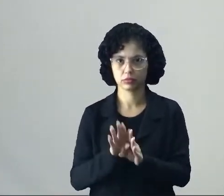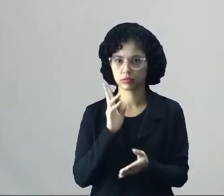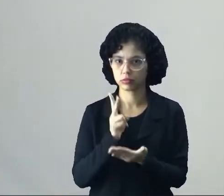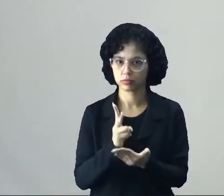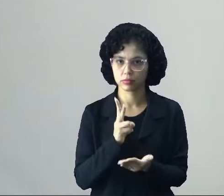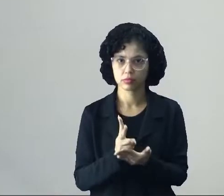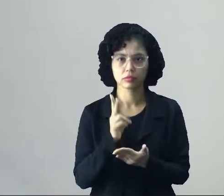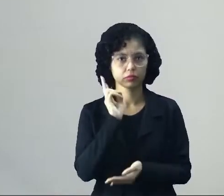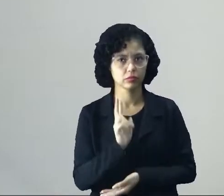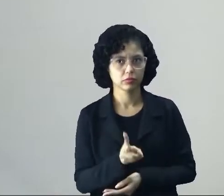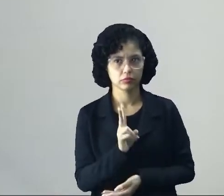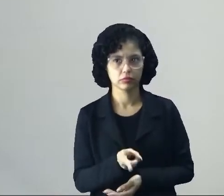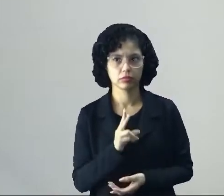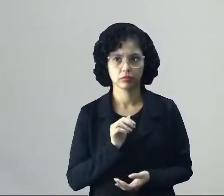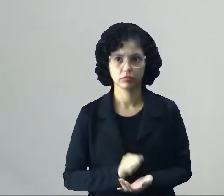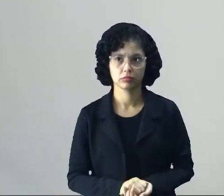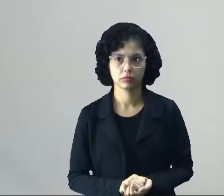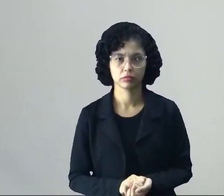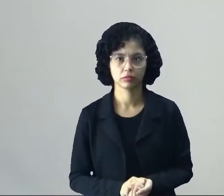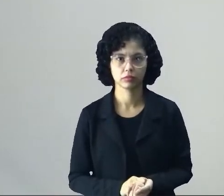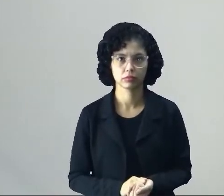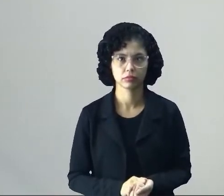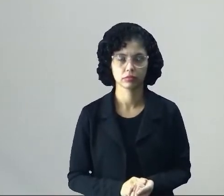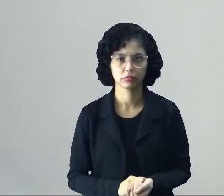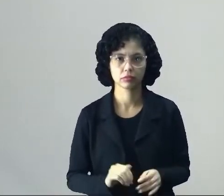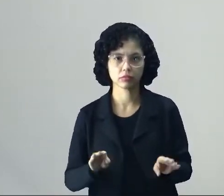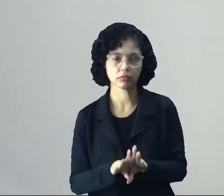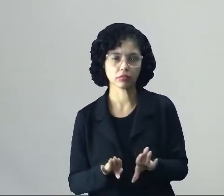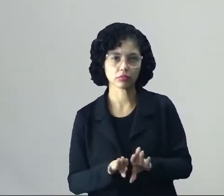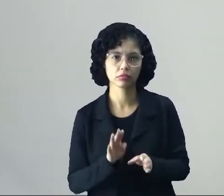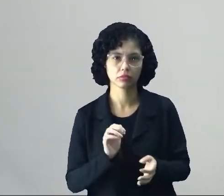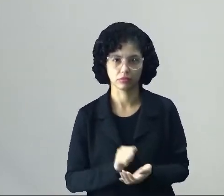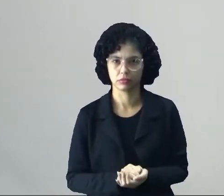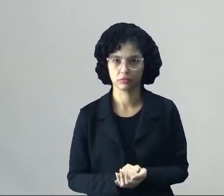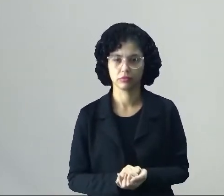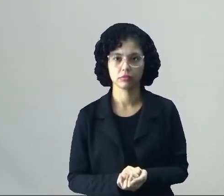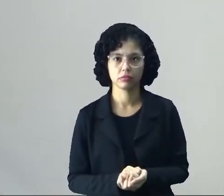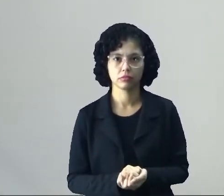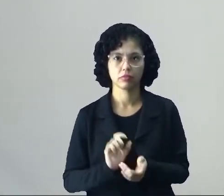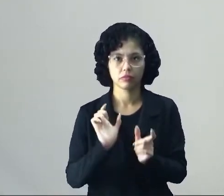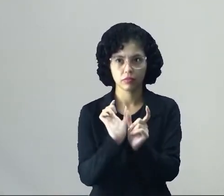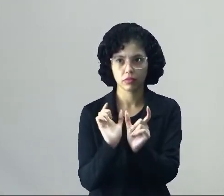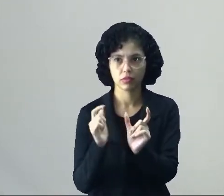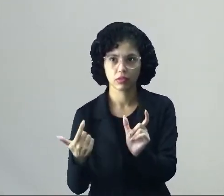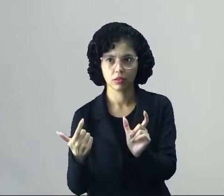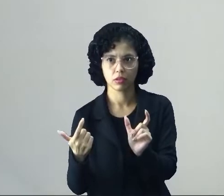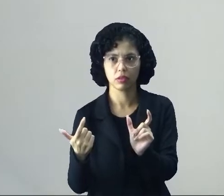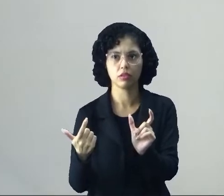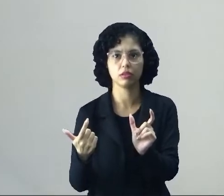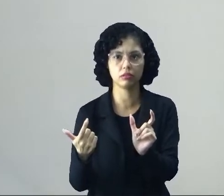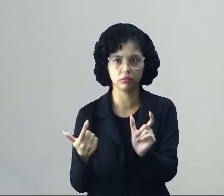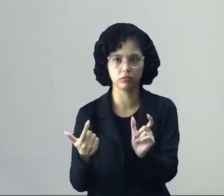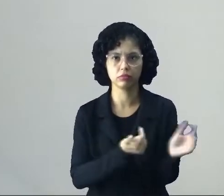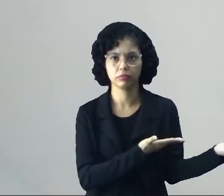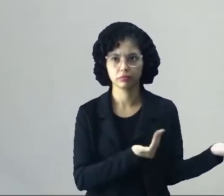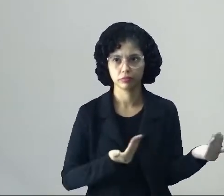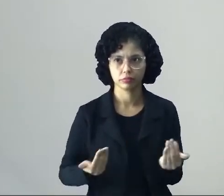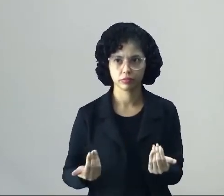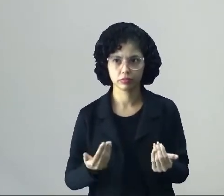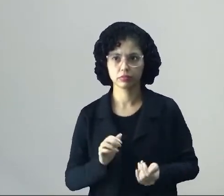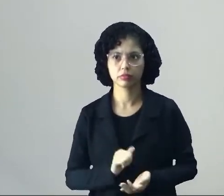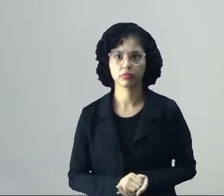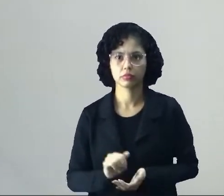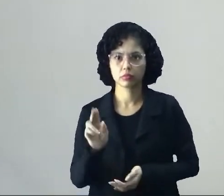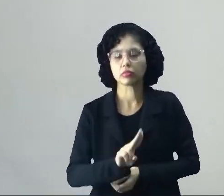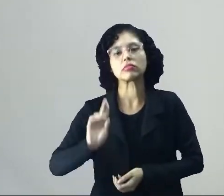sempre os mesmos. A questão lá dos sinônimos, né? Para jovens, ele poderia